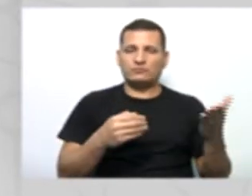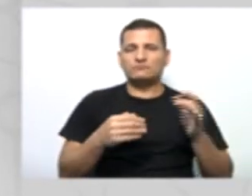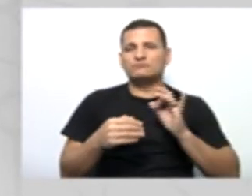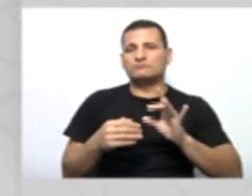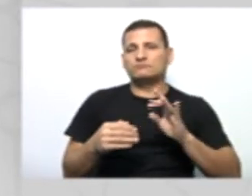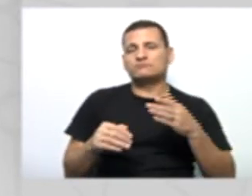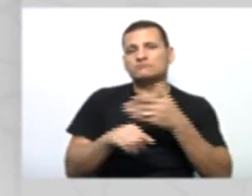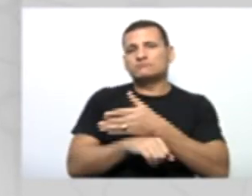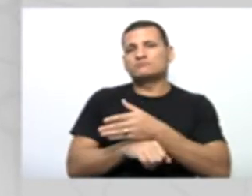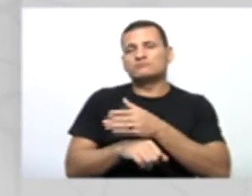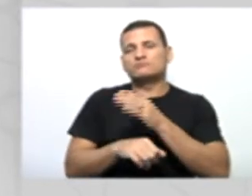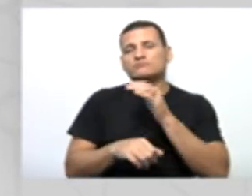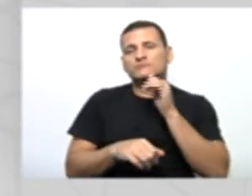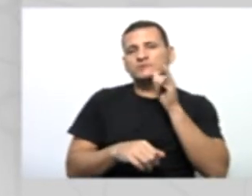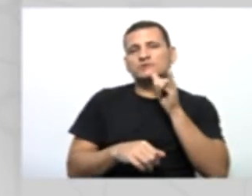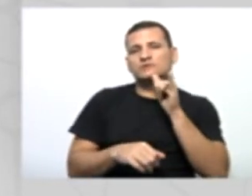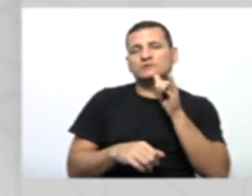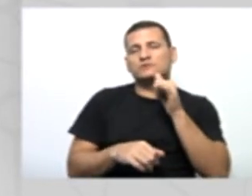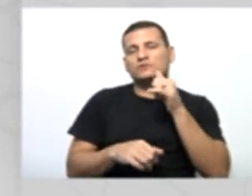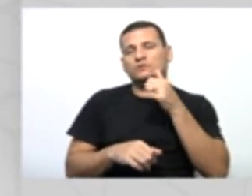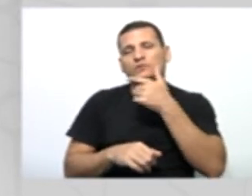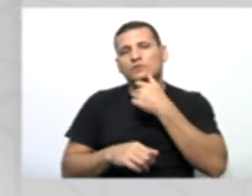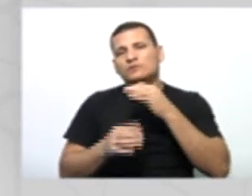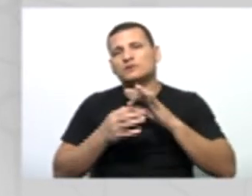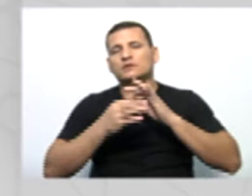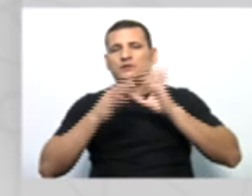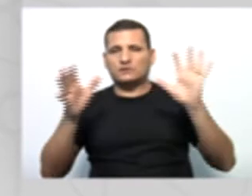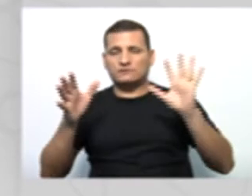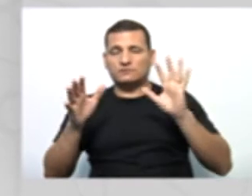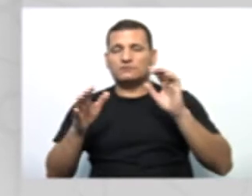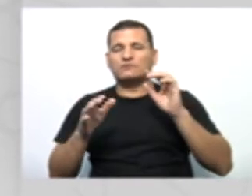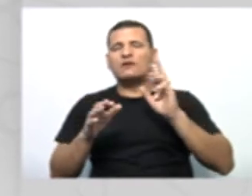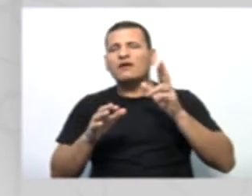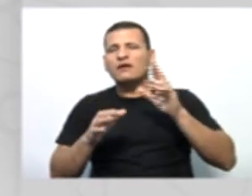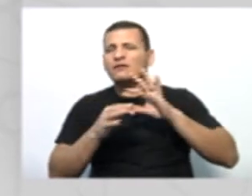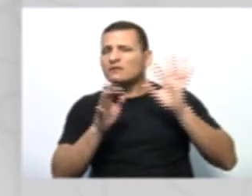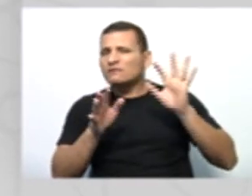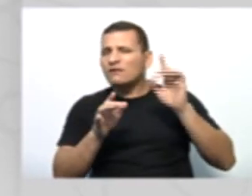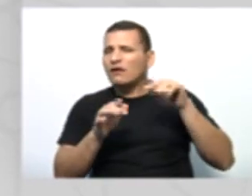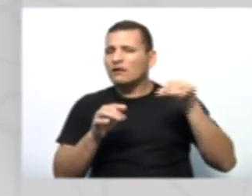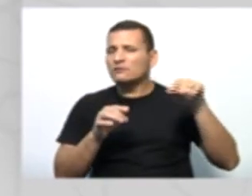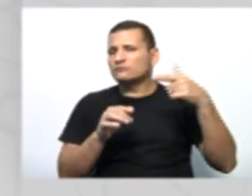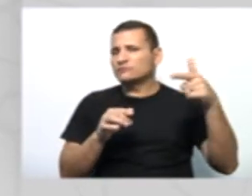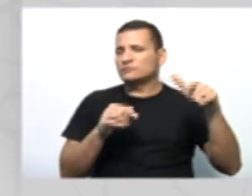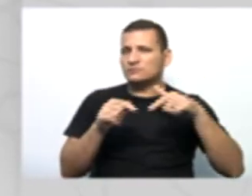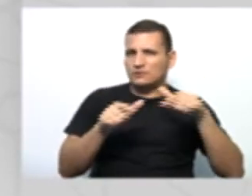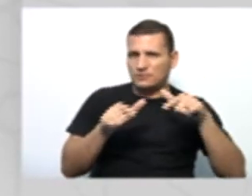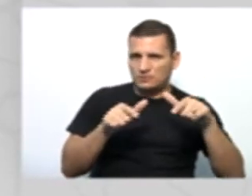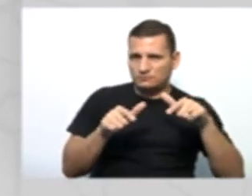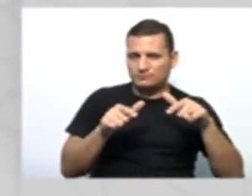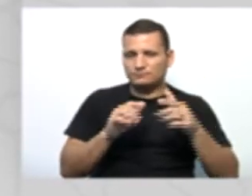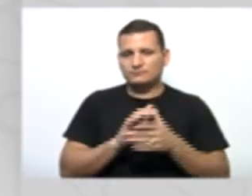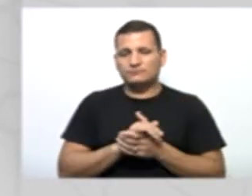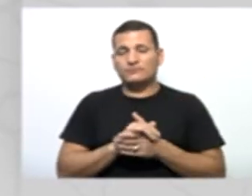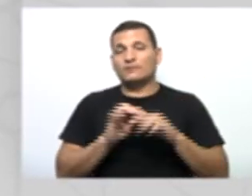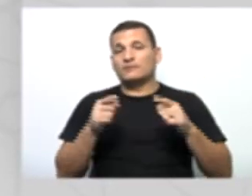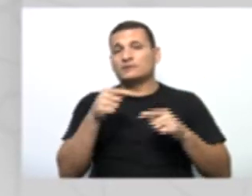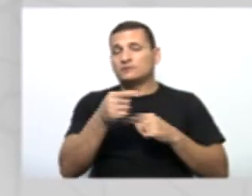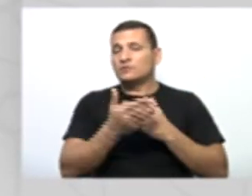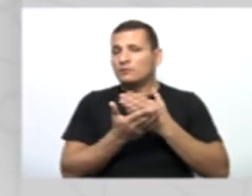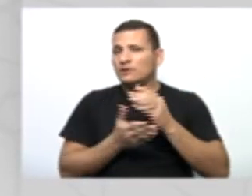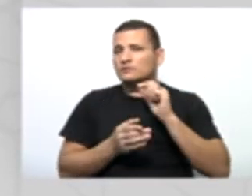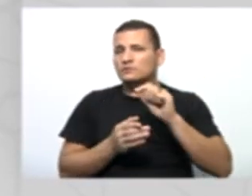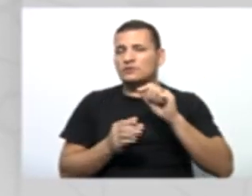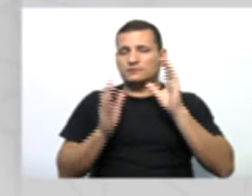participar os homens livres. E homem livre naquela época era quem não trabalhava, quem não tinha trabalho. Mas ali começa a noção de